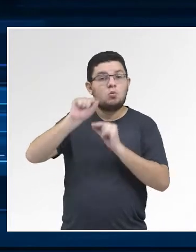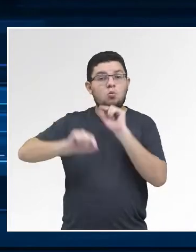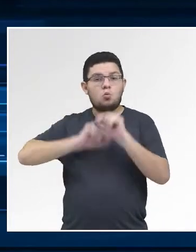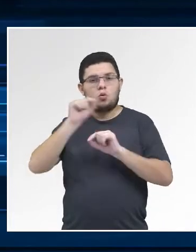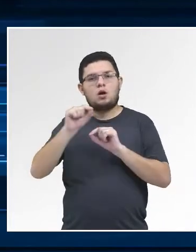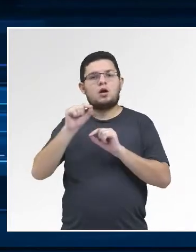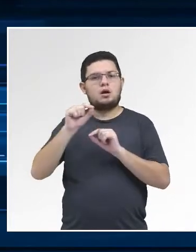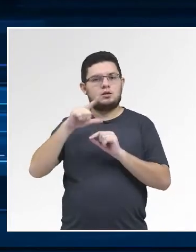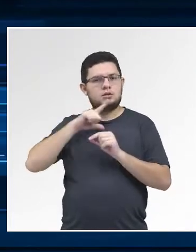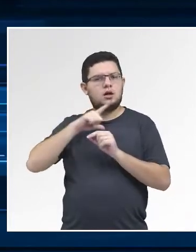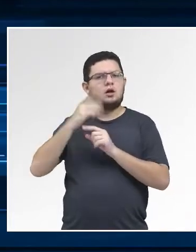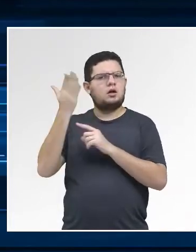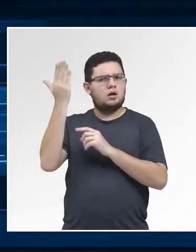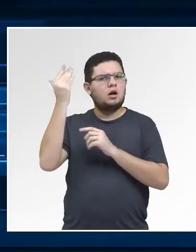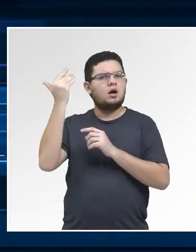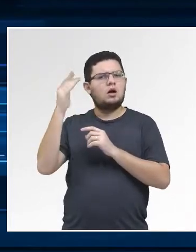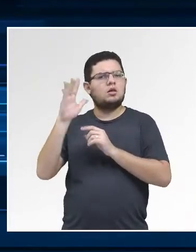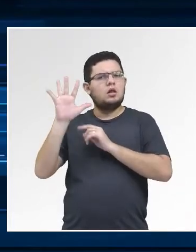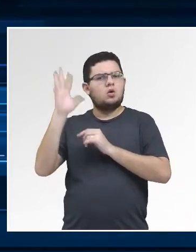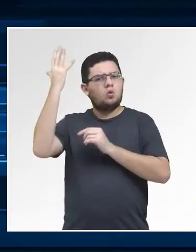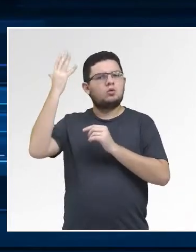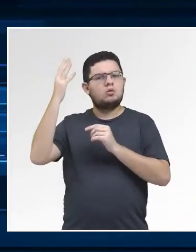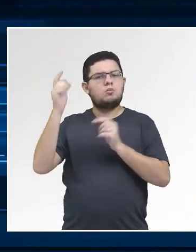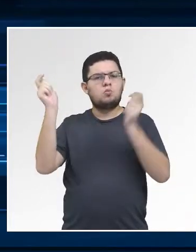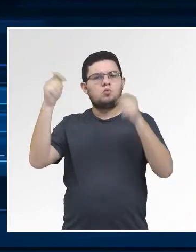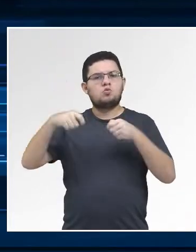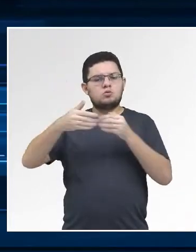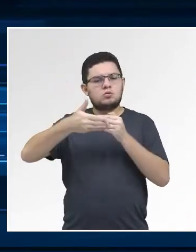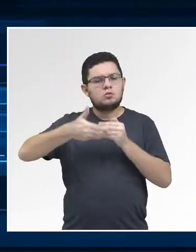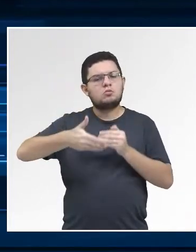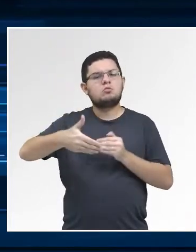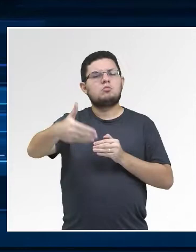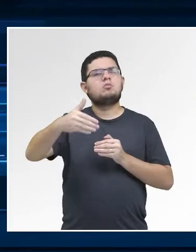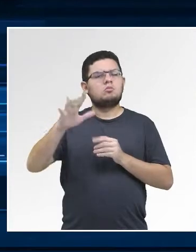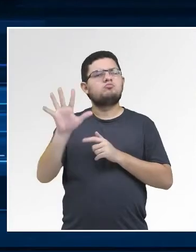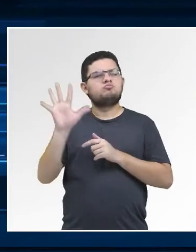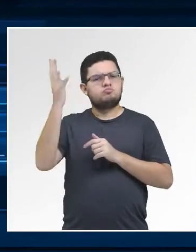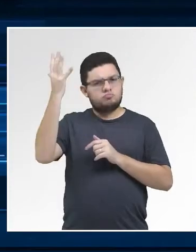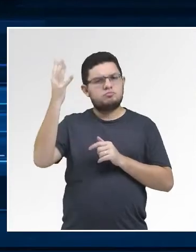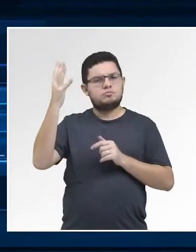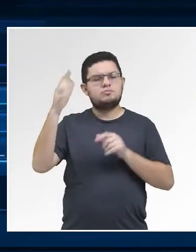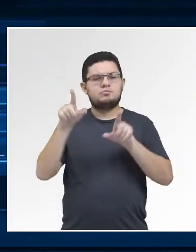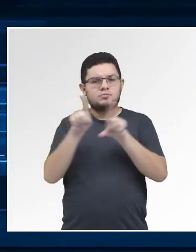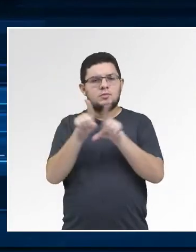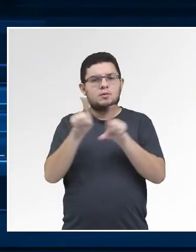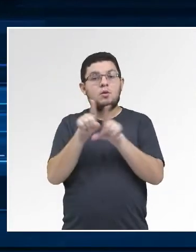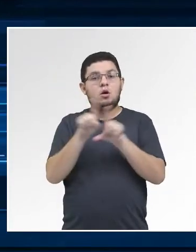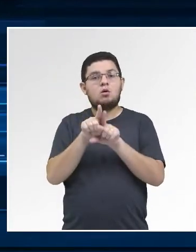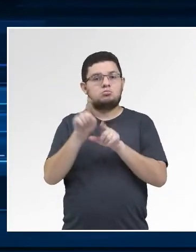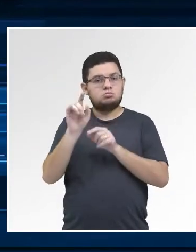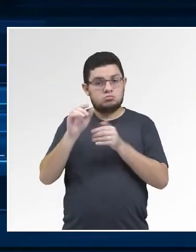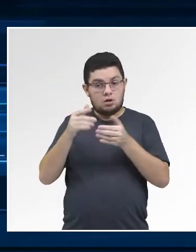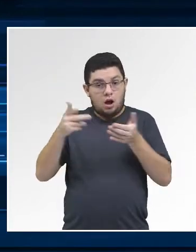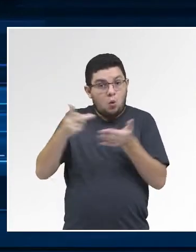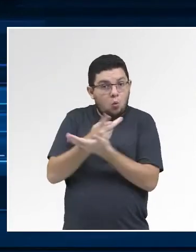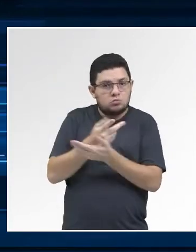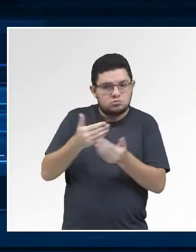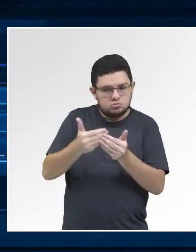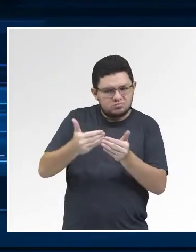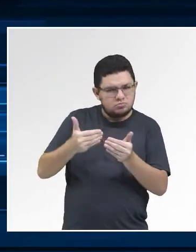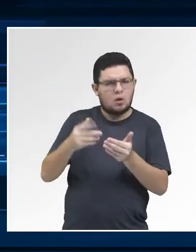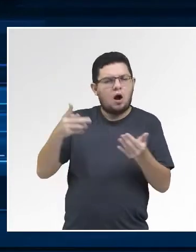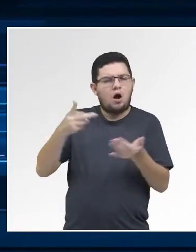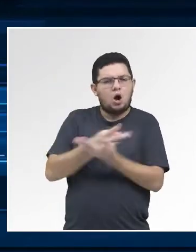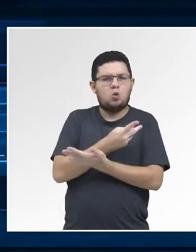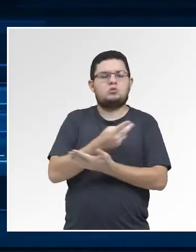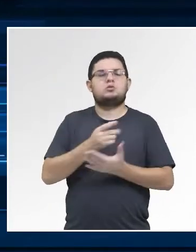essa influência desse fato do passado continua influenciando e que acabou também de acontecer. É uma ideia de que essa